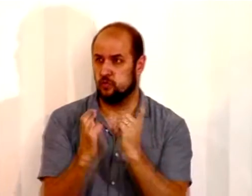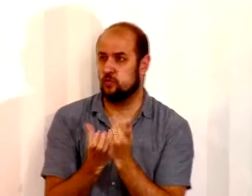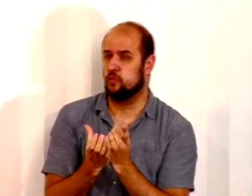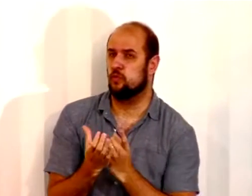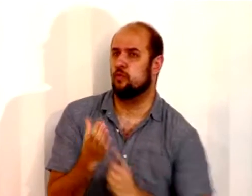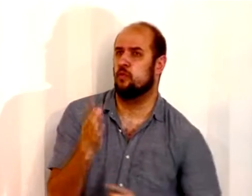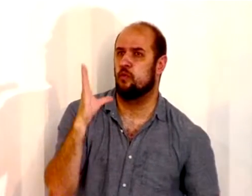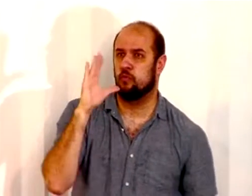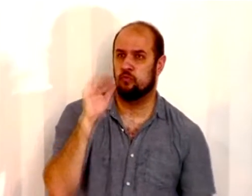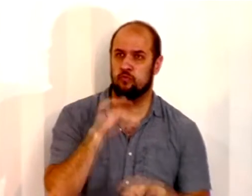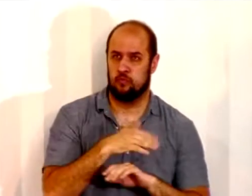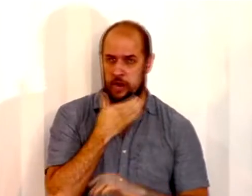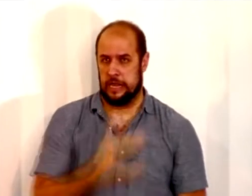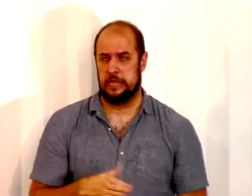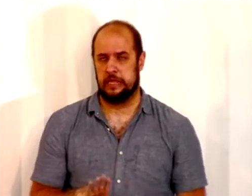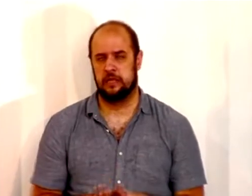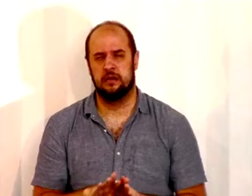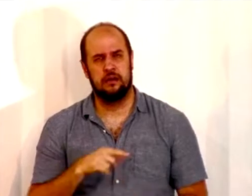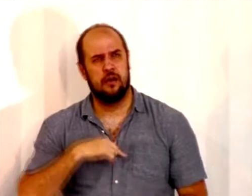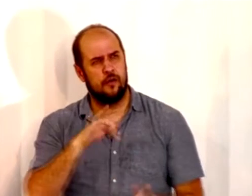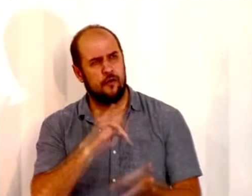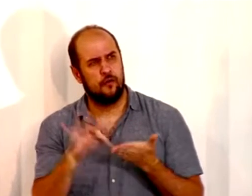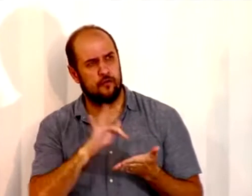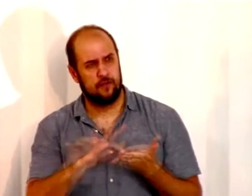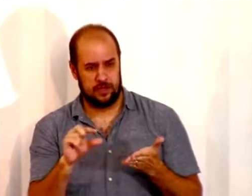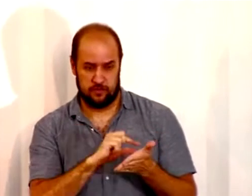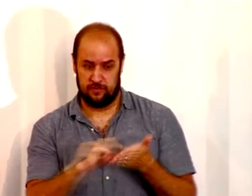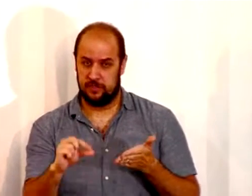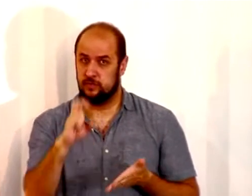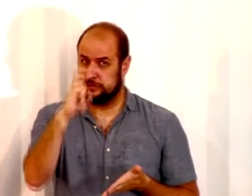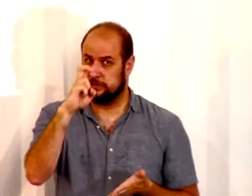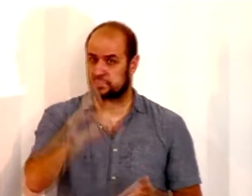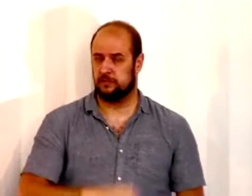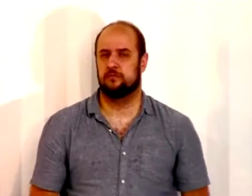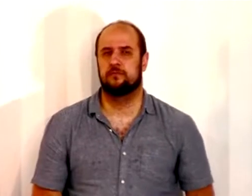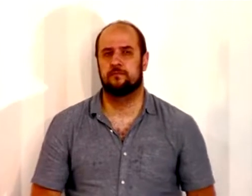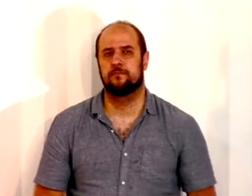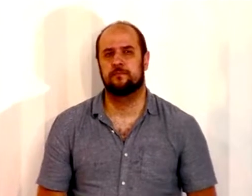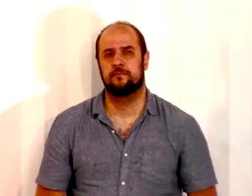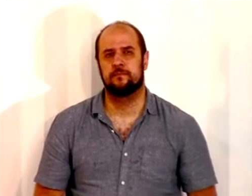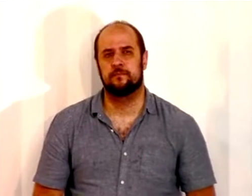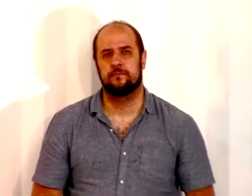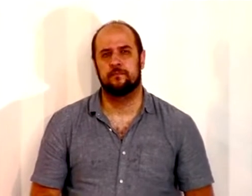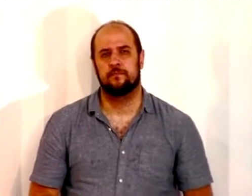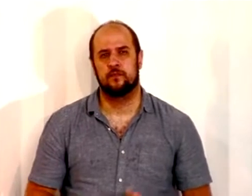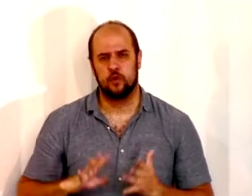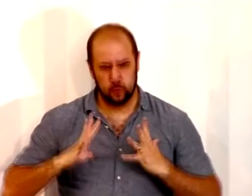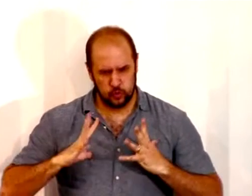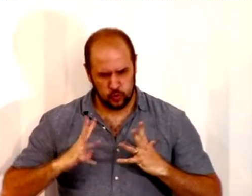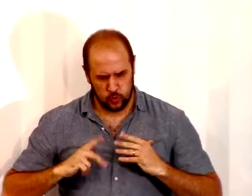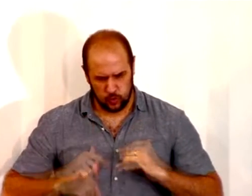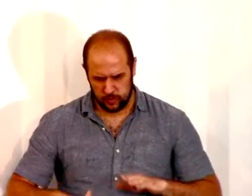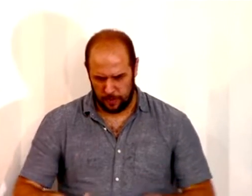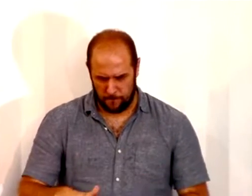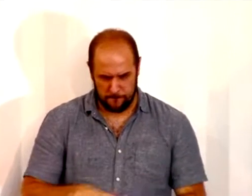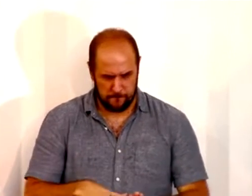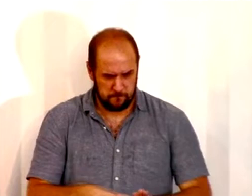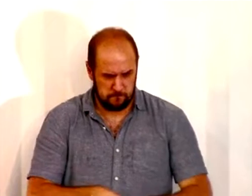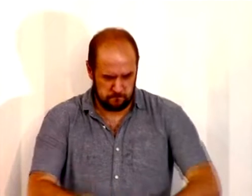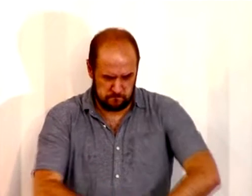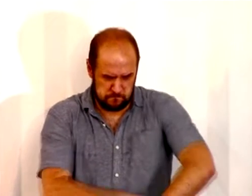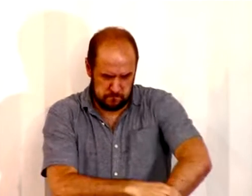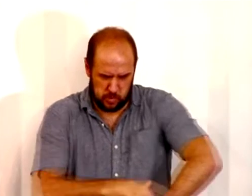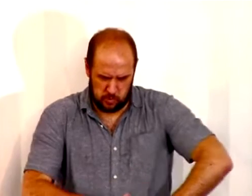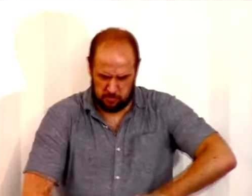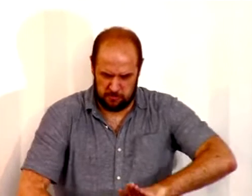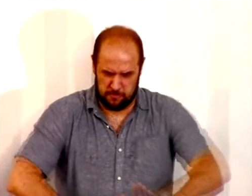de Natal, e eu me lembro dessa expressão aqui do verso 5. Porque toda bota com que anda o guerreiro no